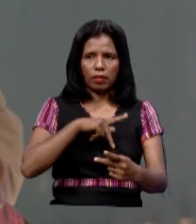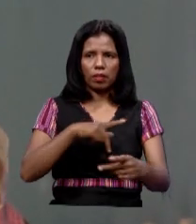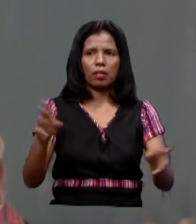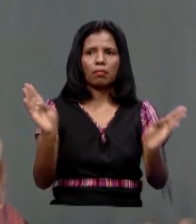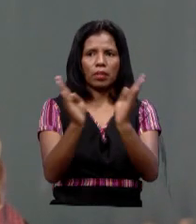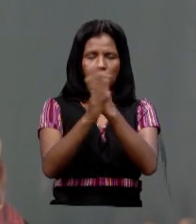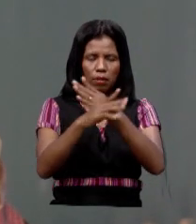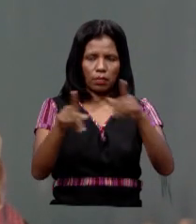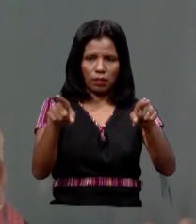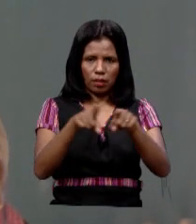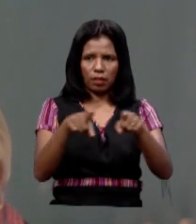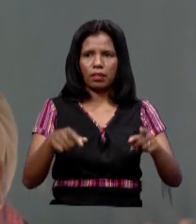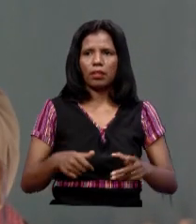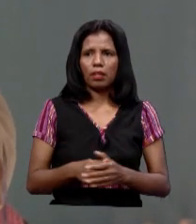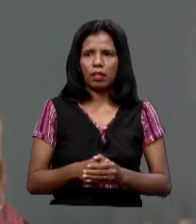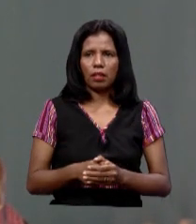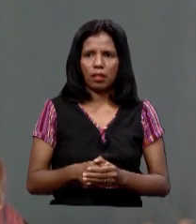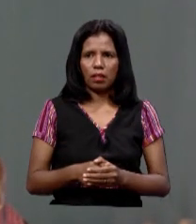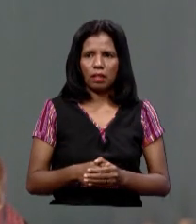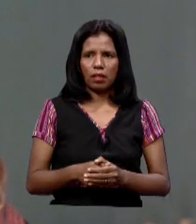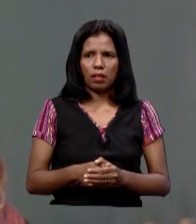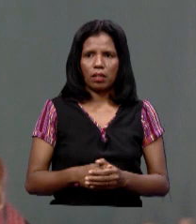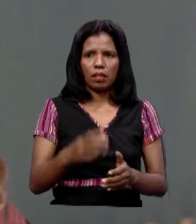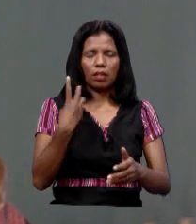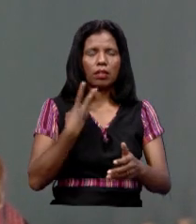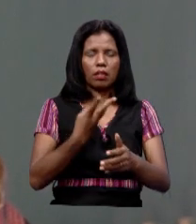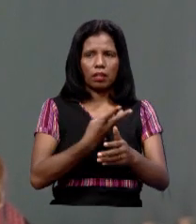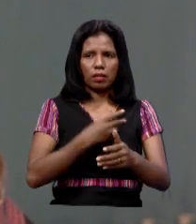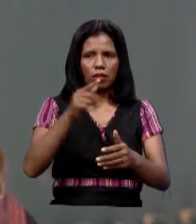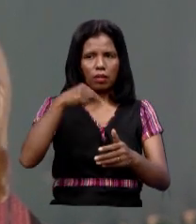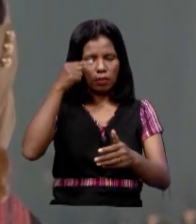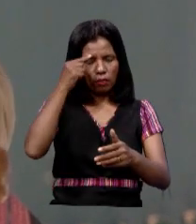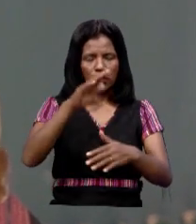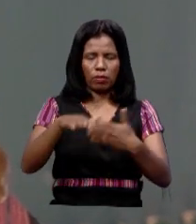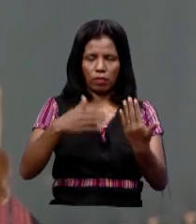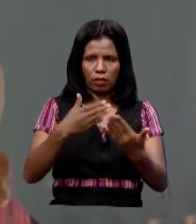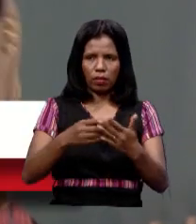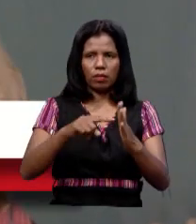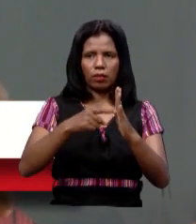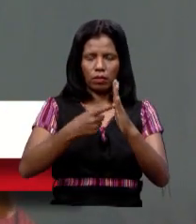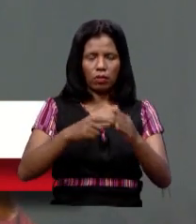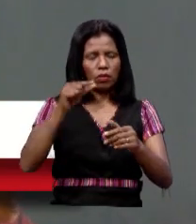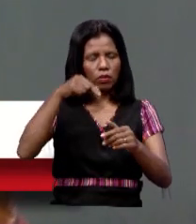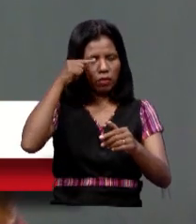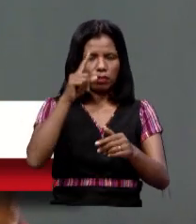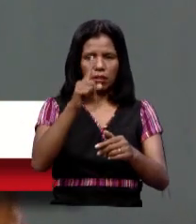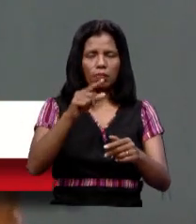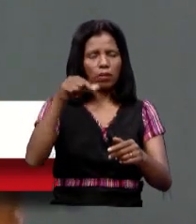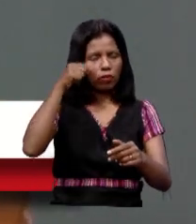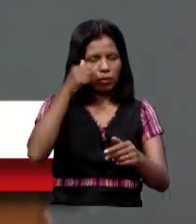nessa fator alternativa para itinir governação ao se governo e para governo.